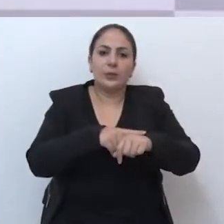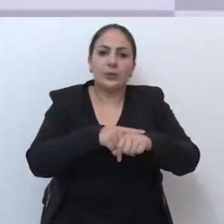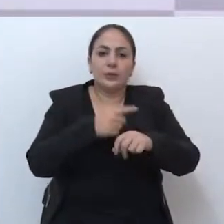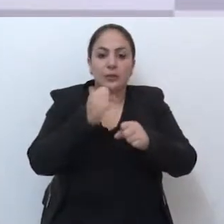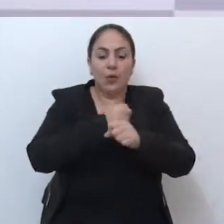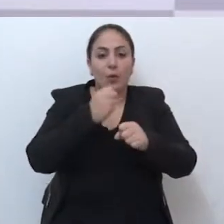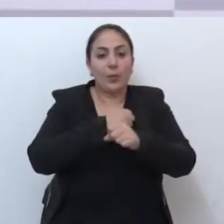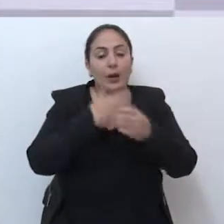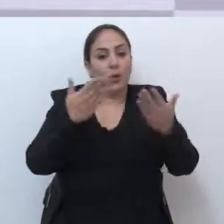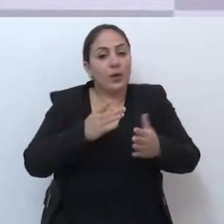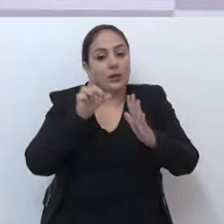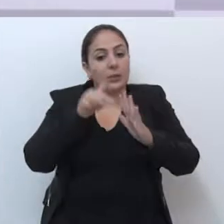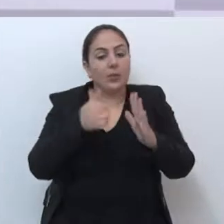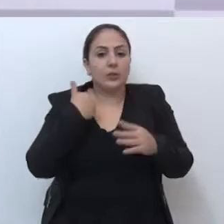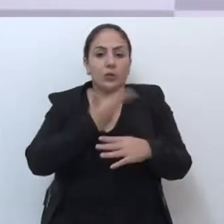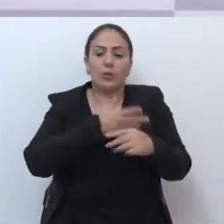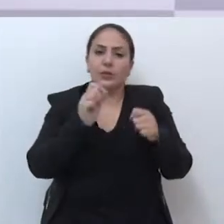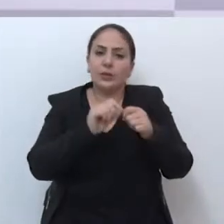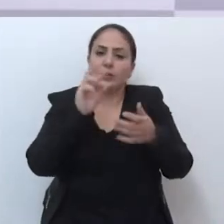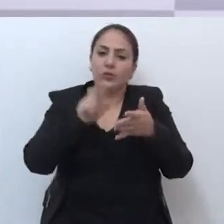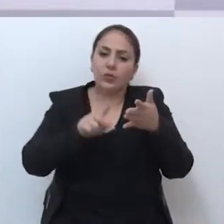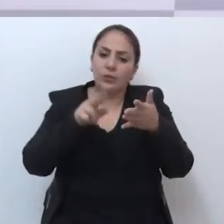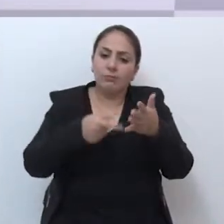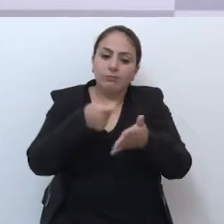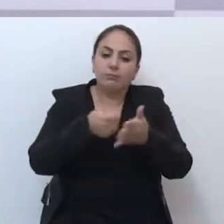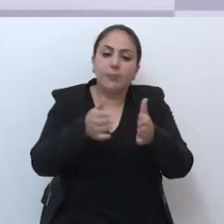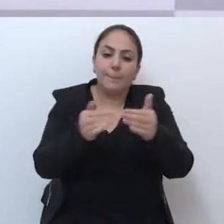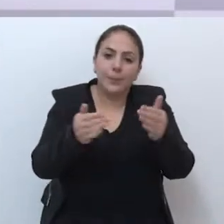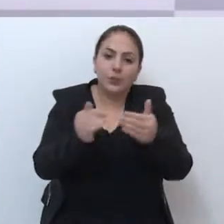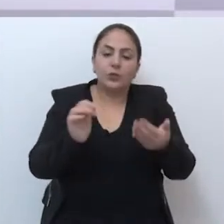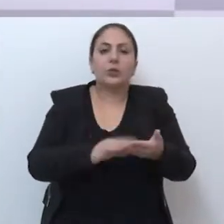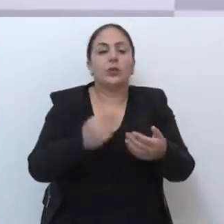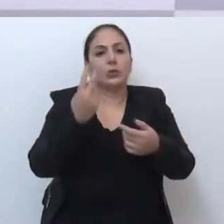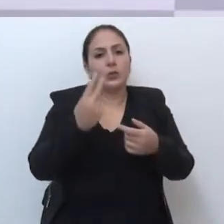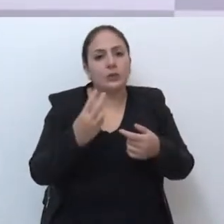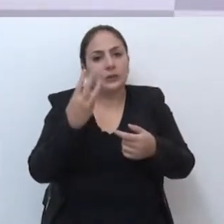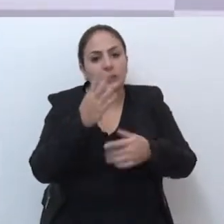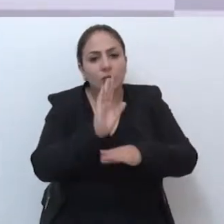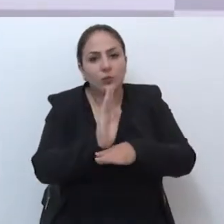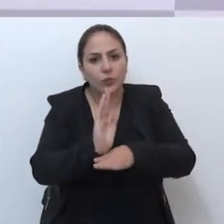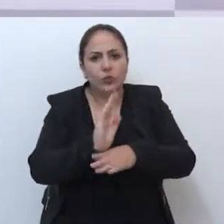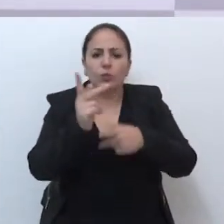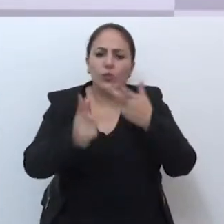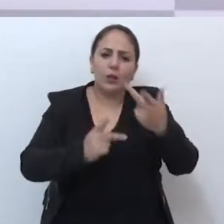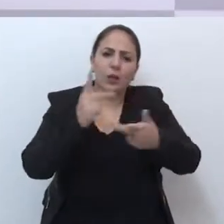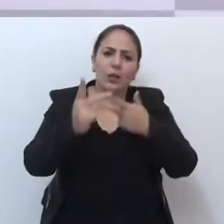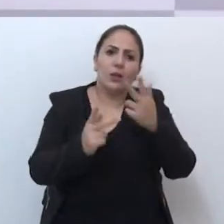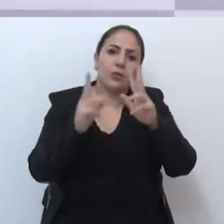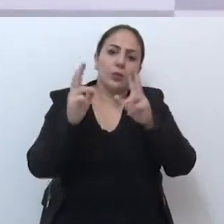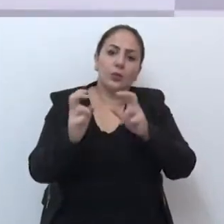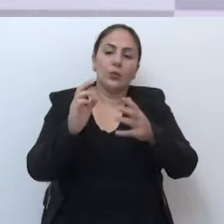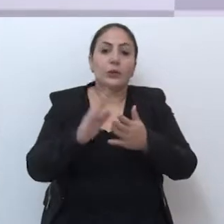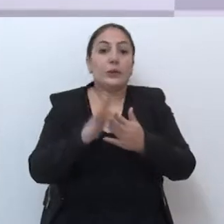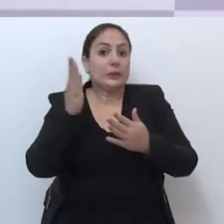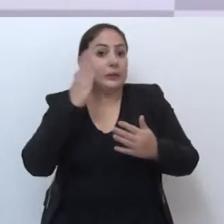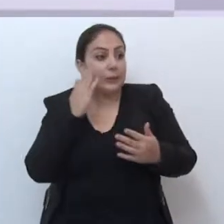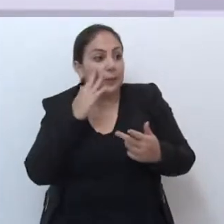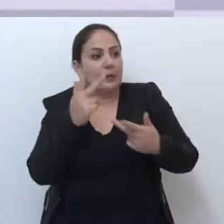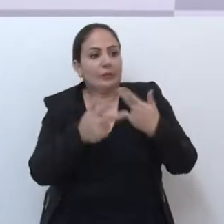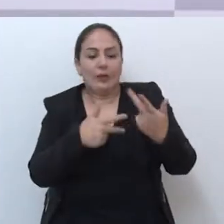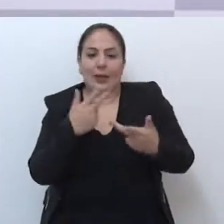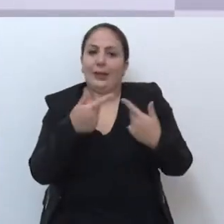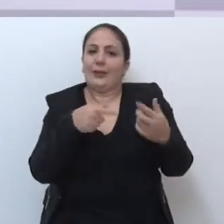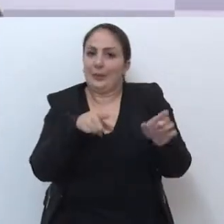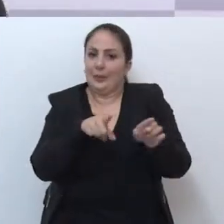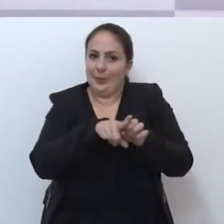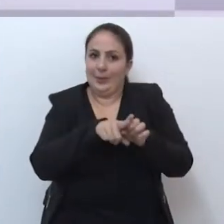dessa obra agora, né, depois da gente ter feito várias cobranças, 2, 3 vídeos falando, tem que saber falar